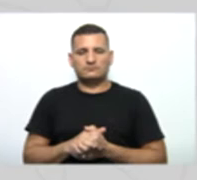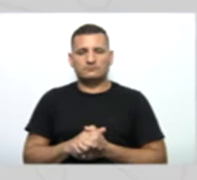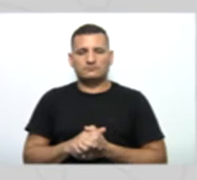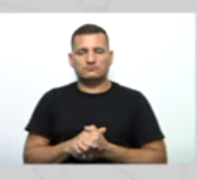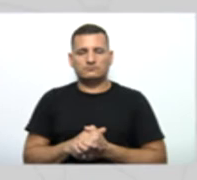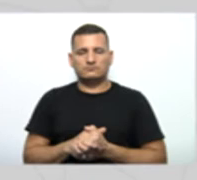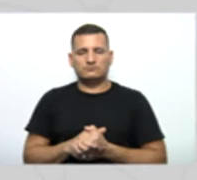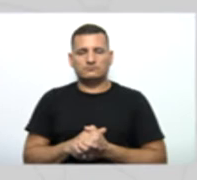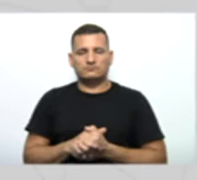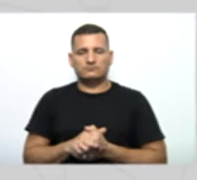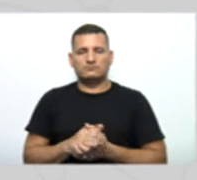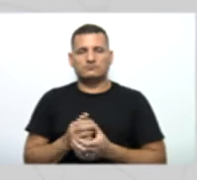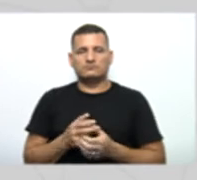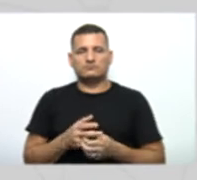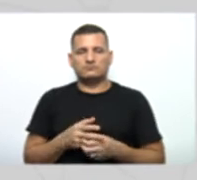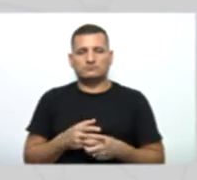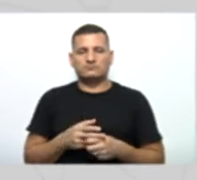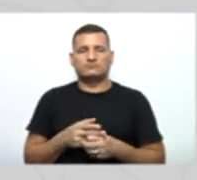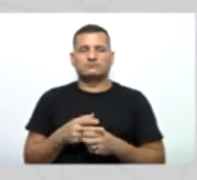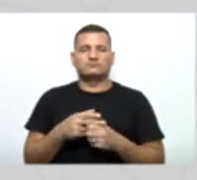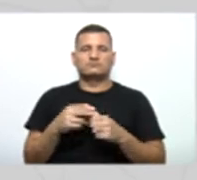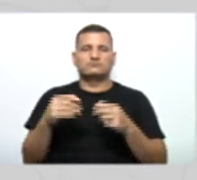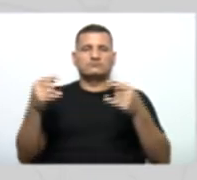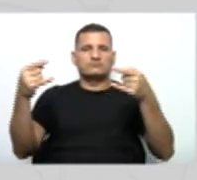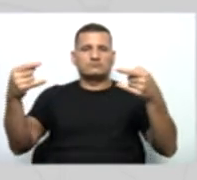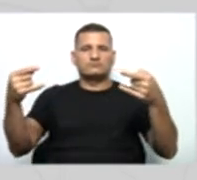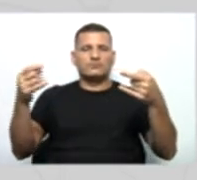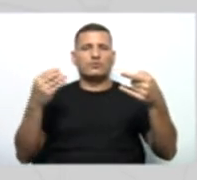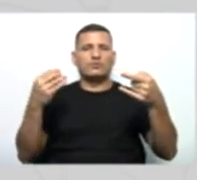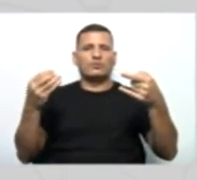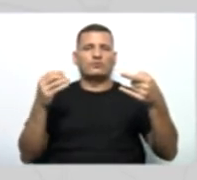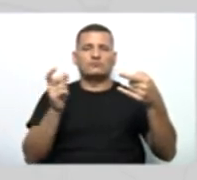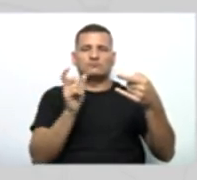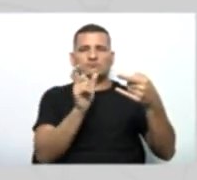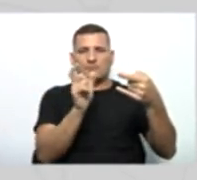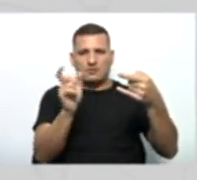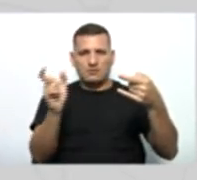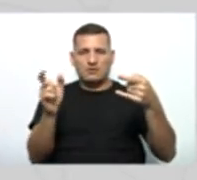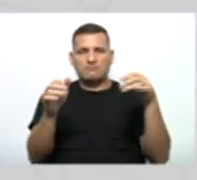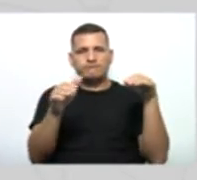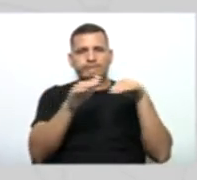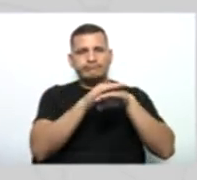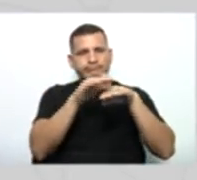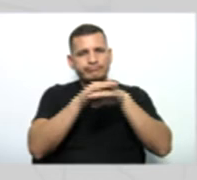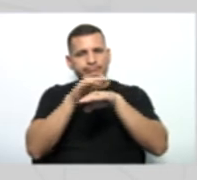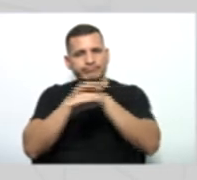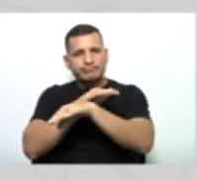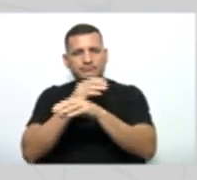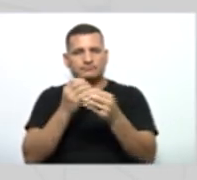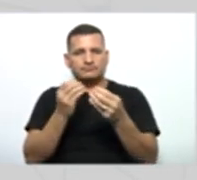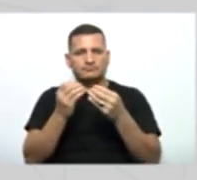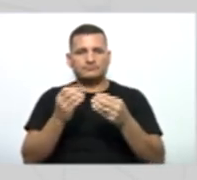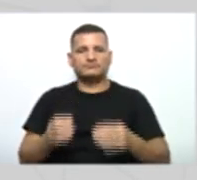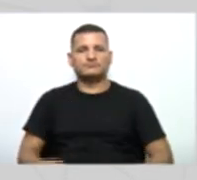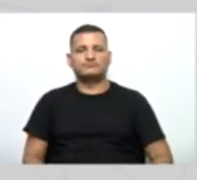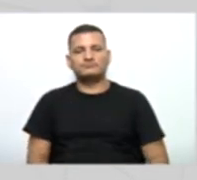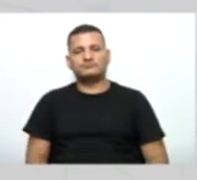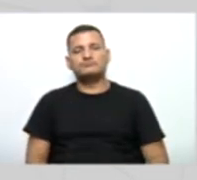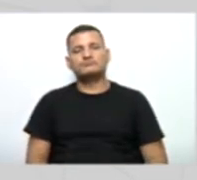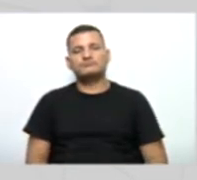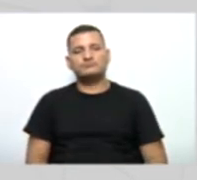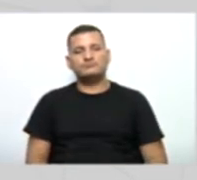valores pré-estabelecidos. Como que eu faço isso? Vou mostrar para vocês aqui de novo. Digamos que você tem lá uma